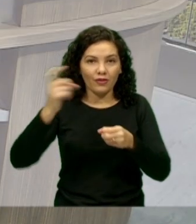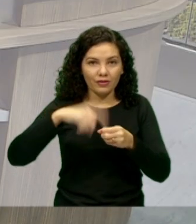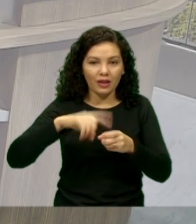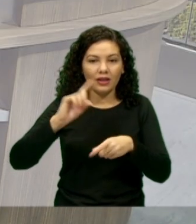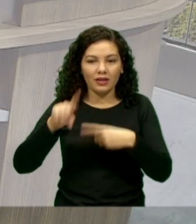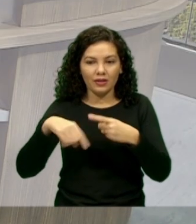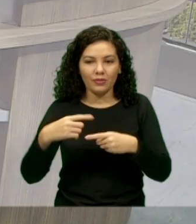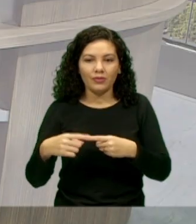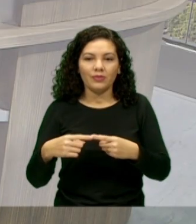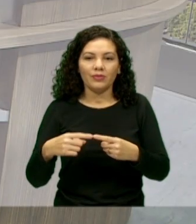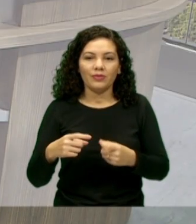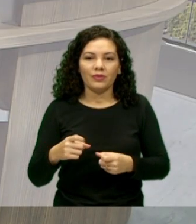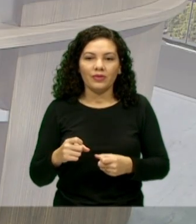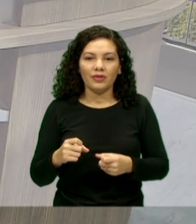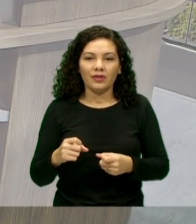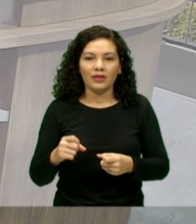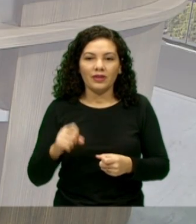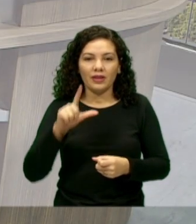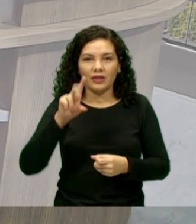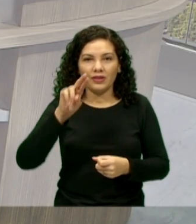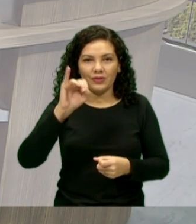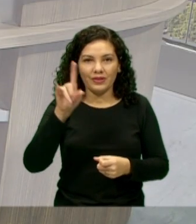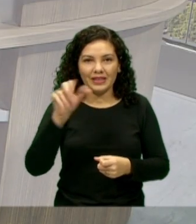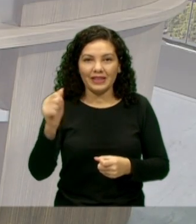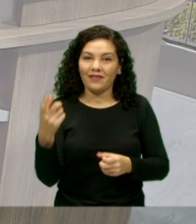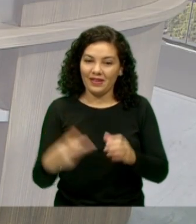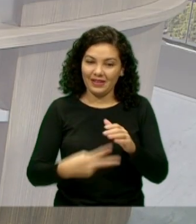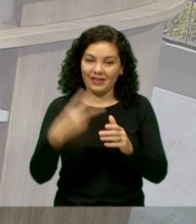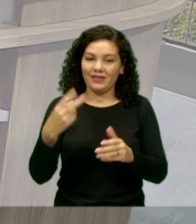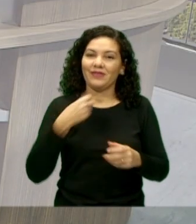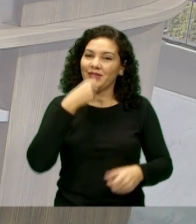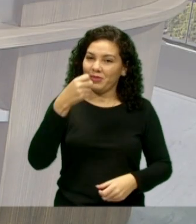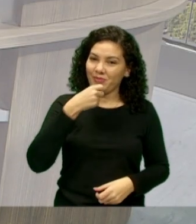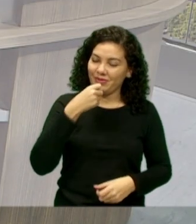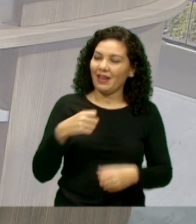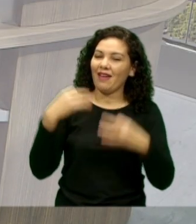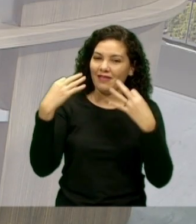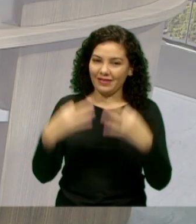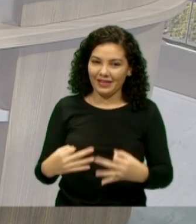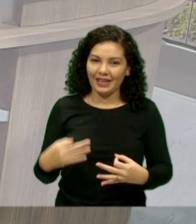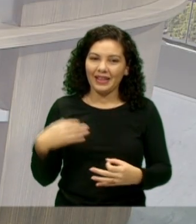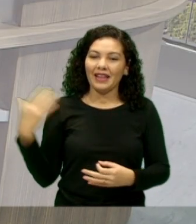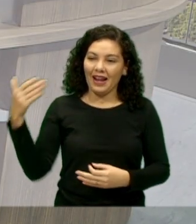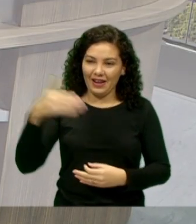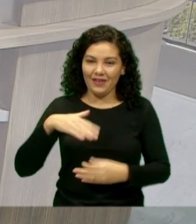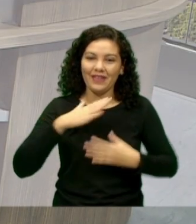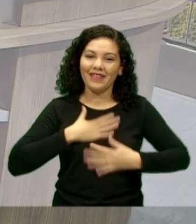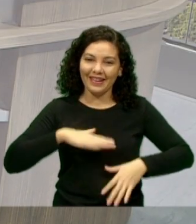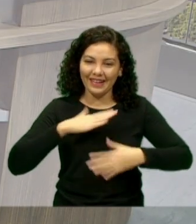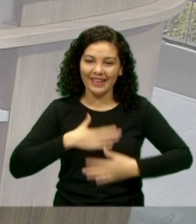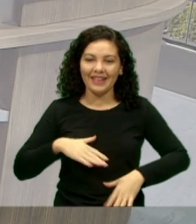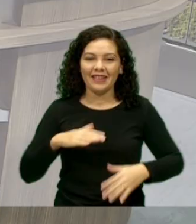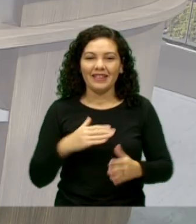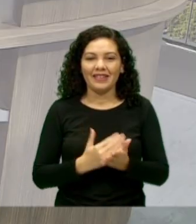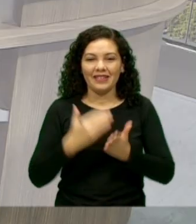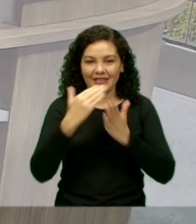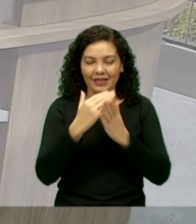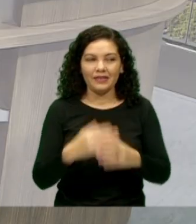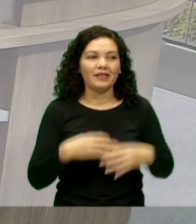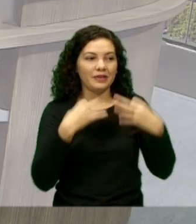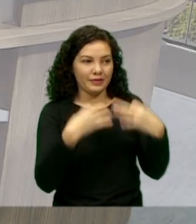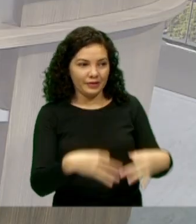nós já trazemos a Luísa para a segunda entrevista dela. Com certeza, aí ela já vai estar mais tranquila. Vai estar mais tranquila. Com